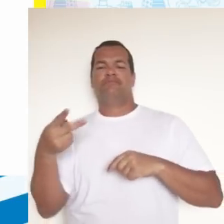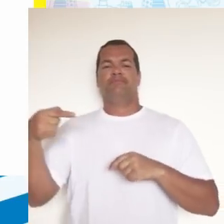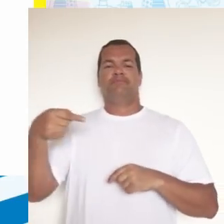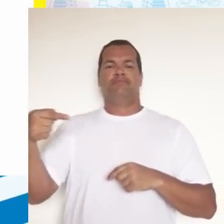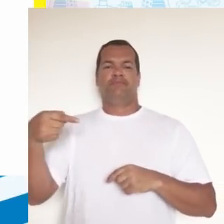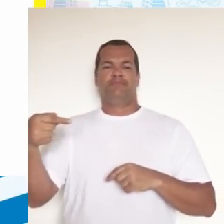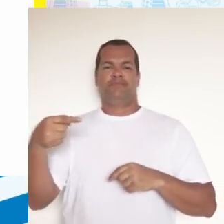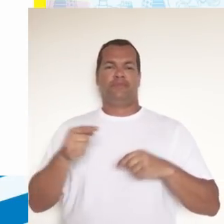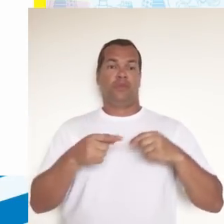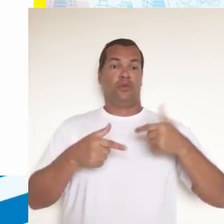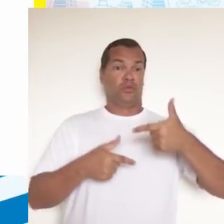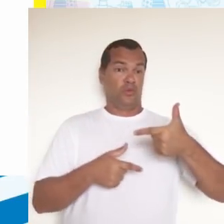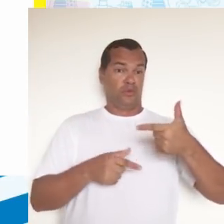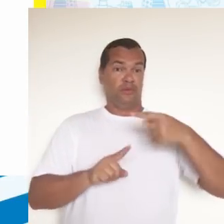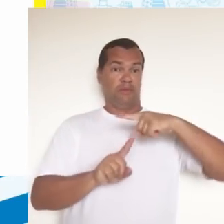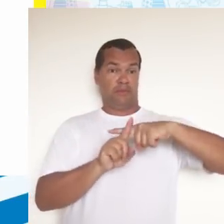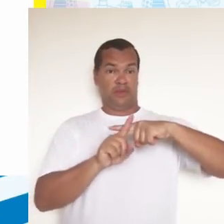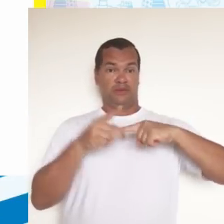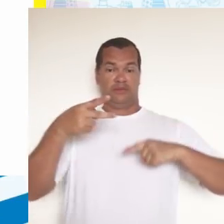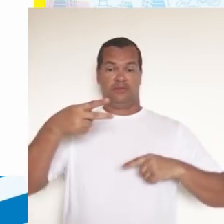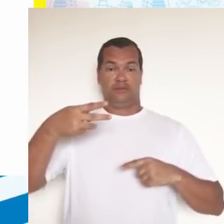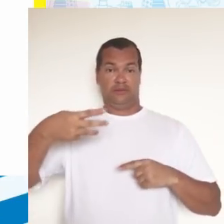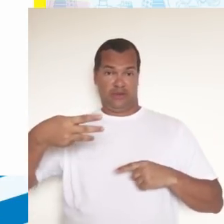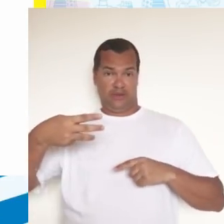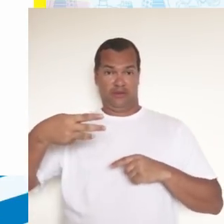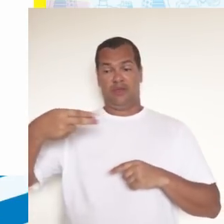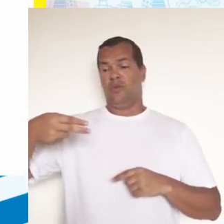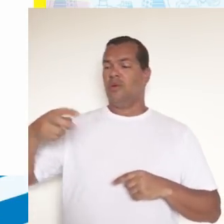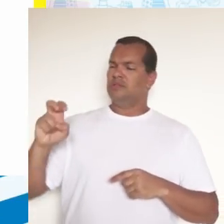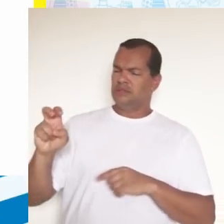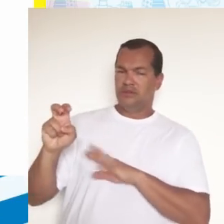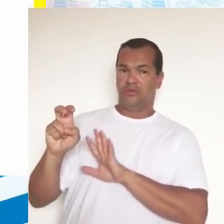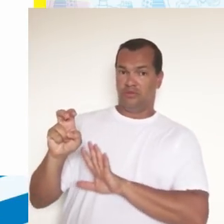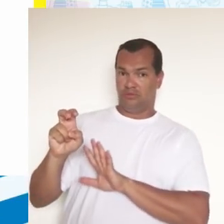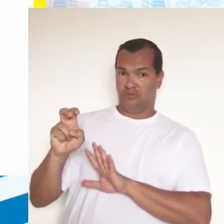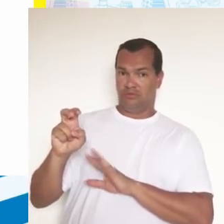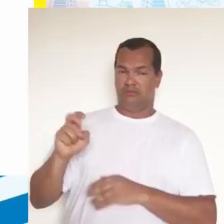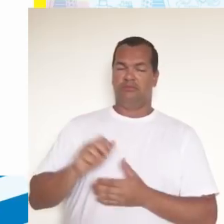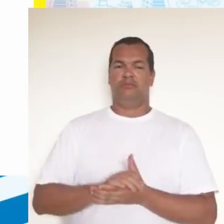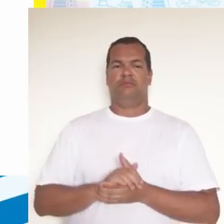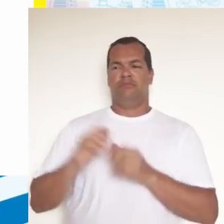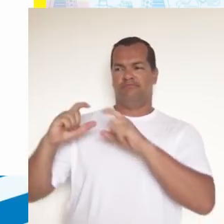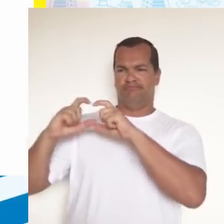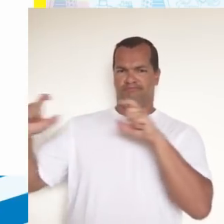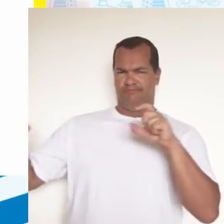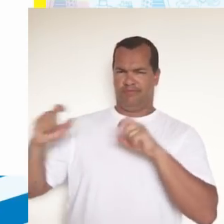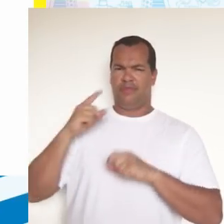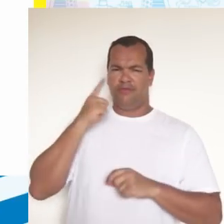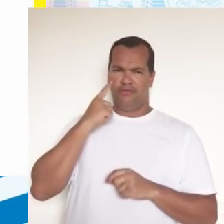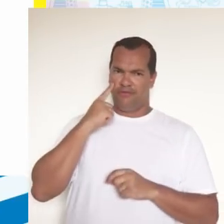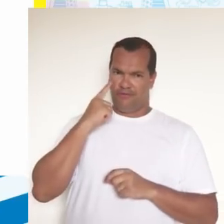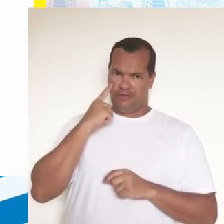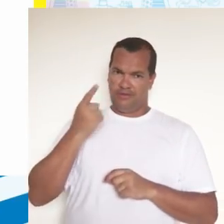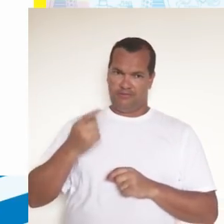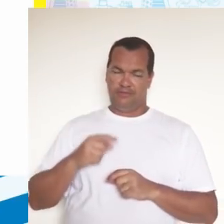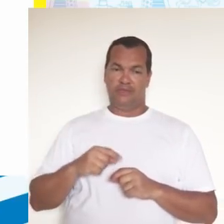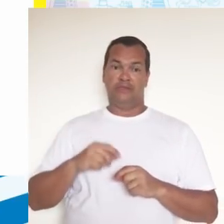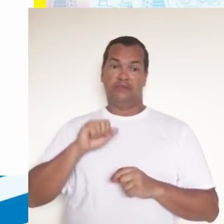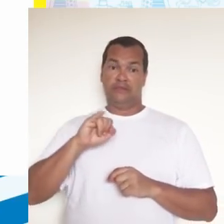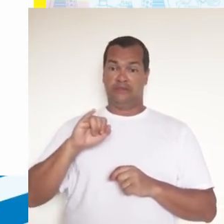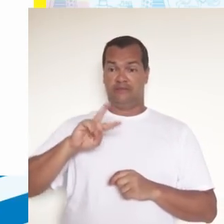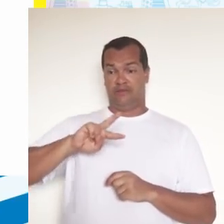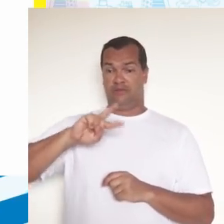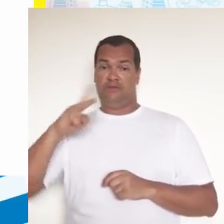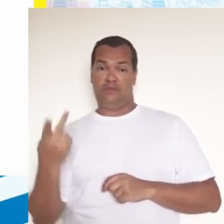subtração. Veja, 2 mais 3, obviamente, é igual a 5, mas conforme a imagem que aparece aí no seu vídeo, veja que se